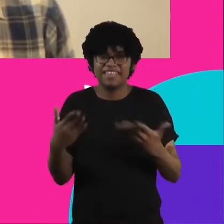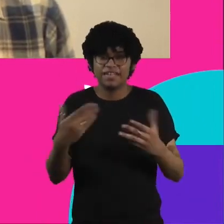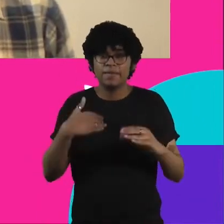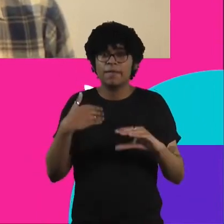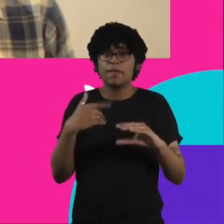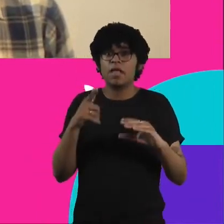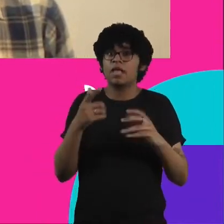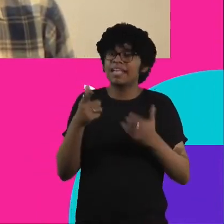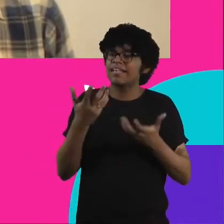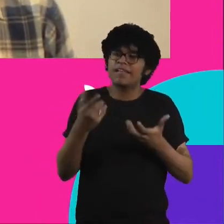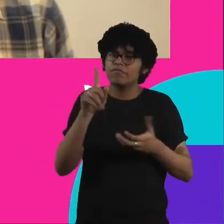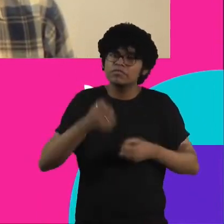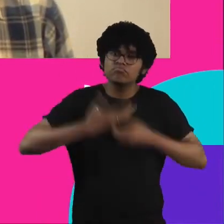de